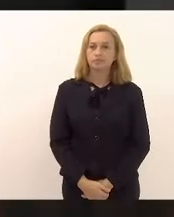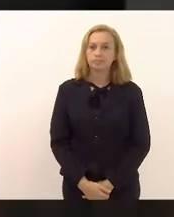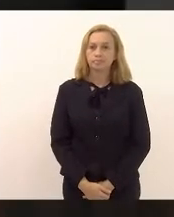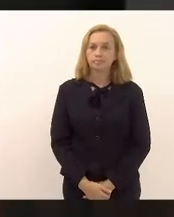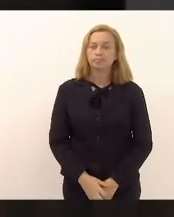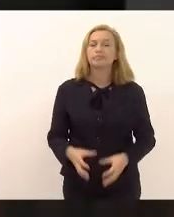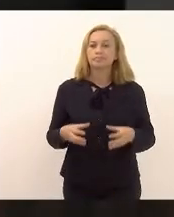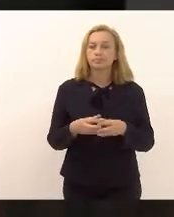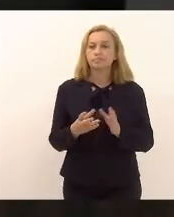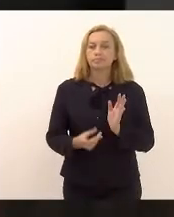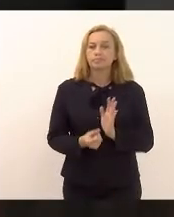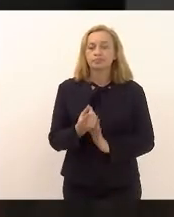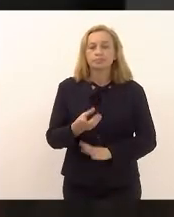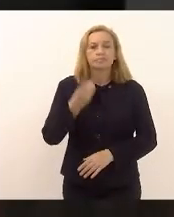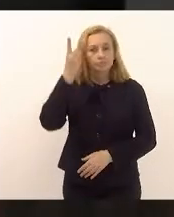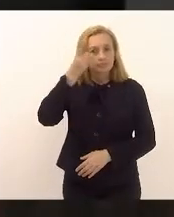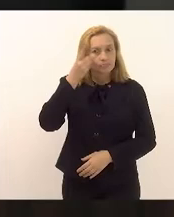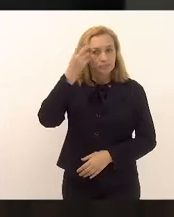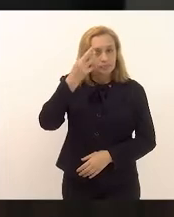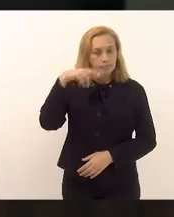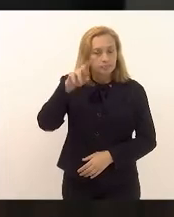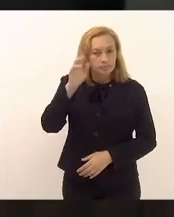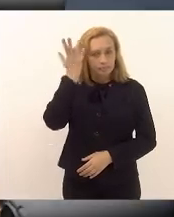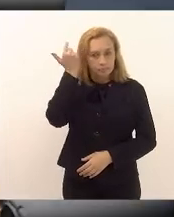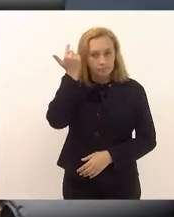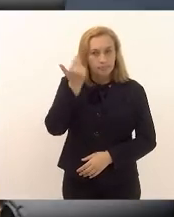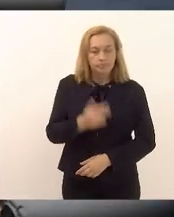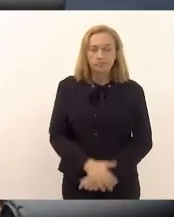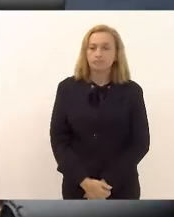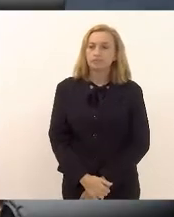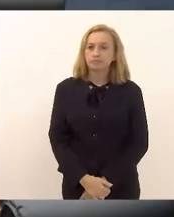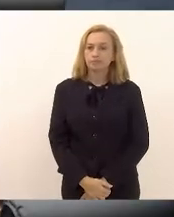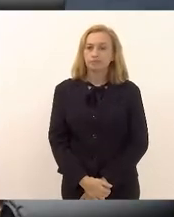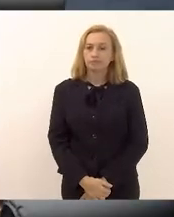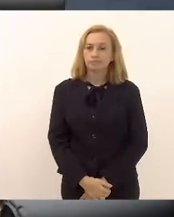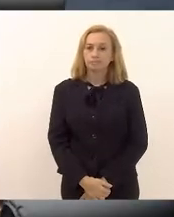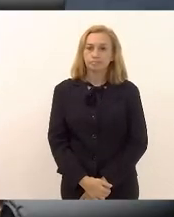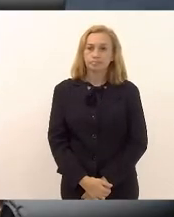Pela Comissão de Orçamento, deputado Eliomar Coelho.